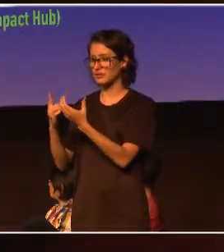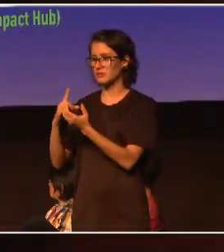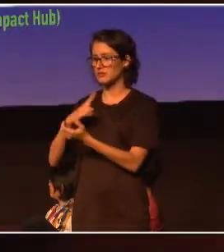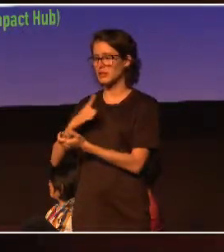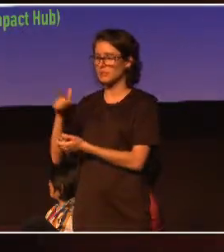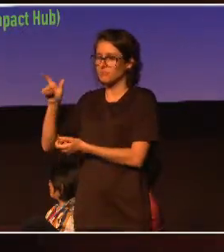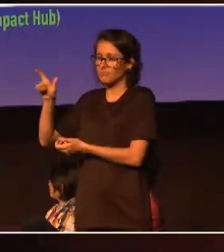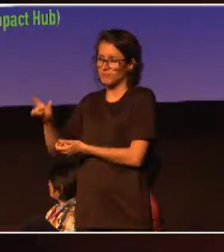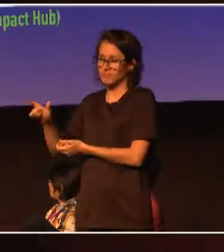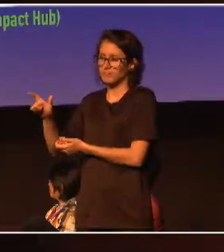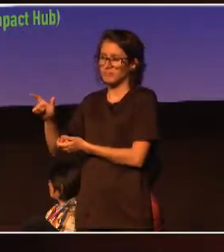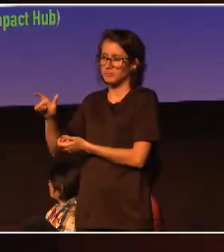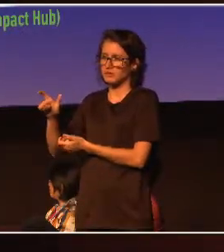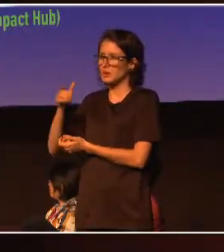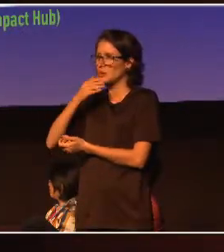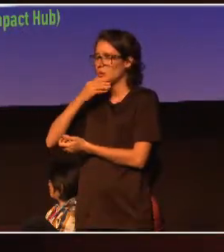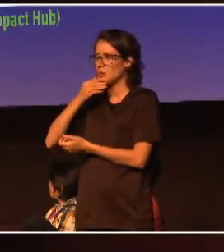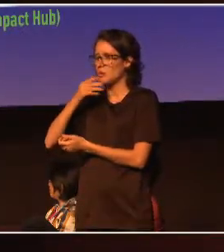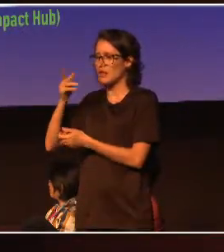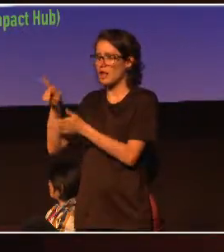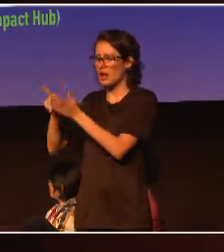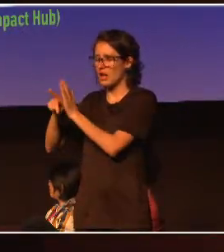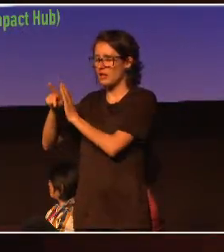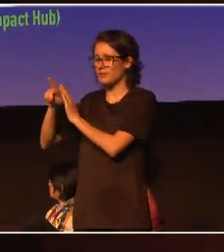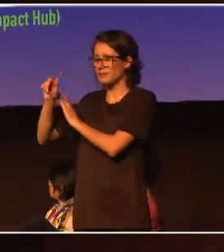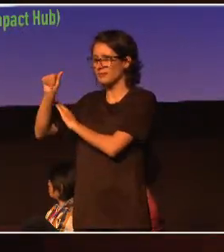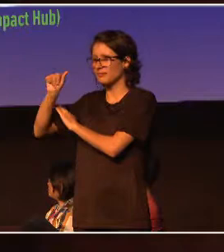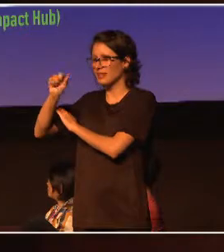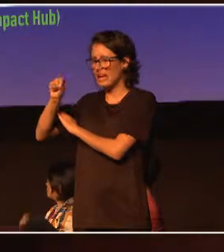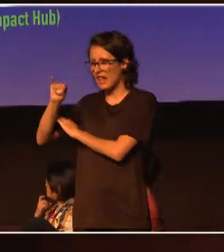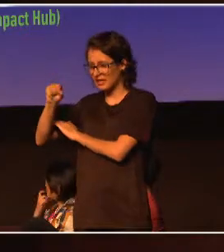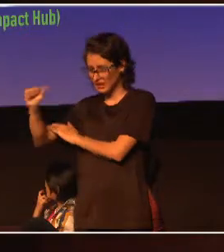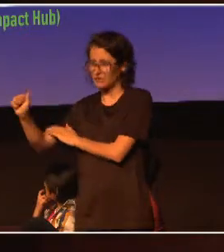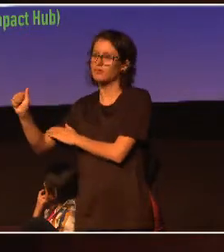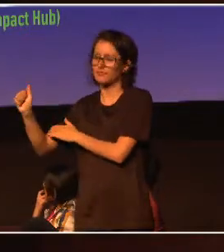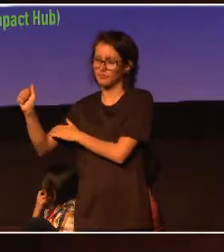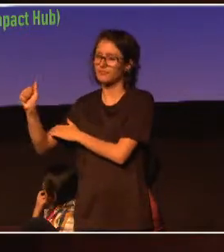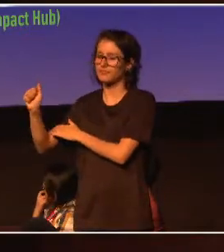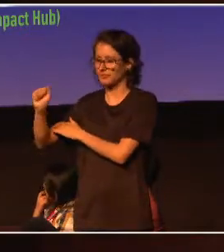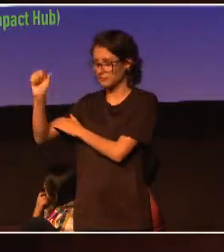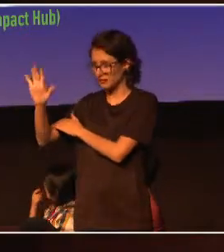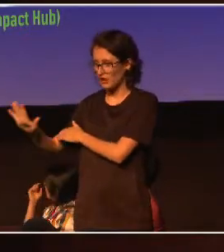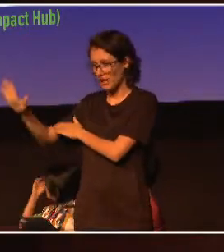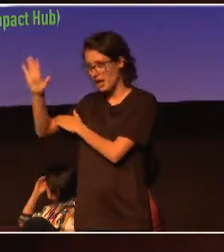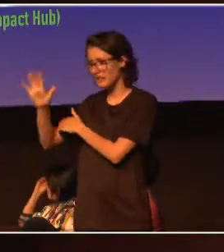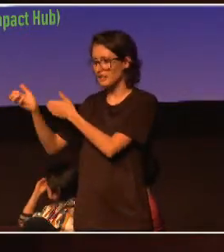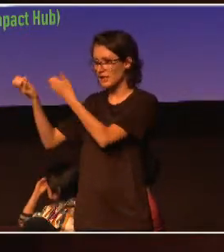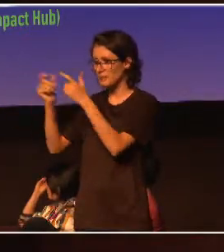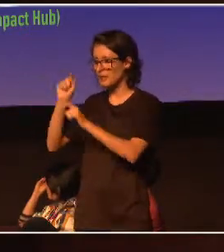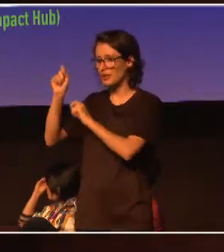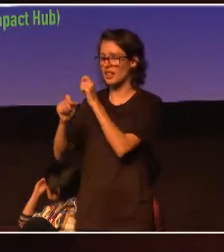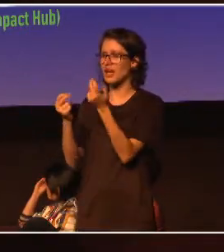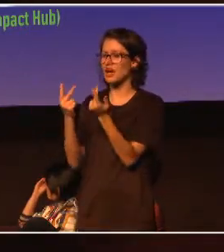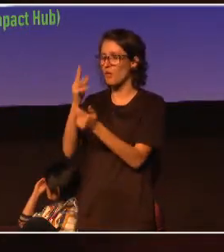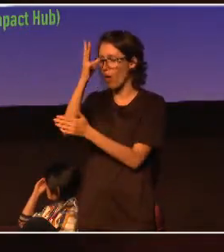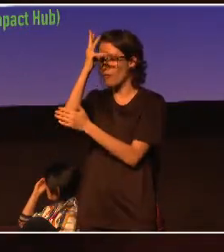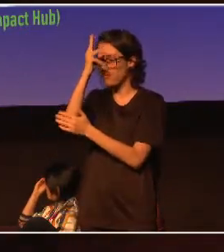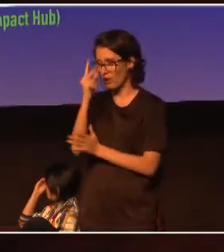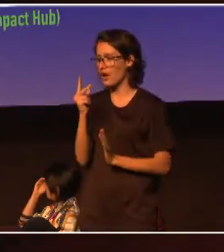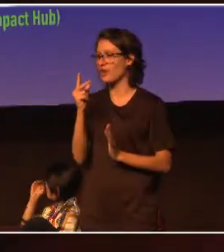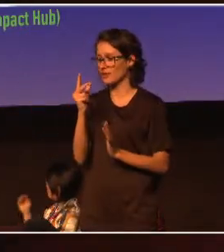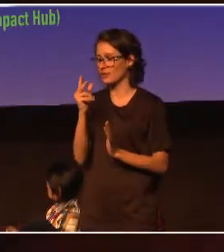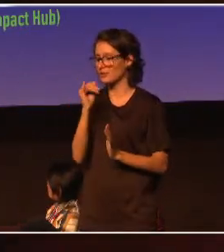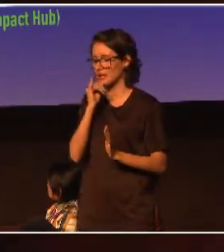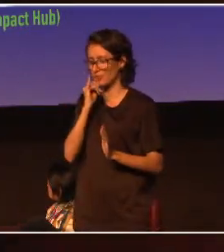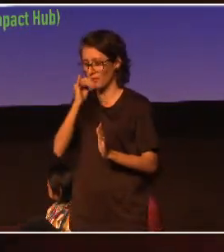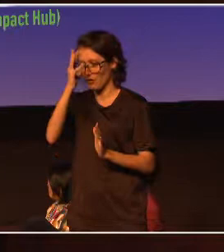mentor meu lá na Ásia, na Singapura, fala que comunidade é que nem o peru na ceia de ação de graças, que no nosso caso é melhor